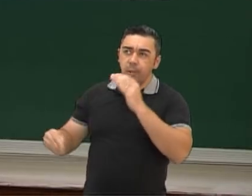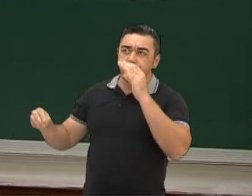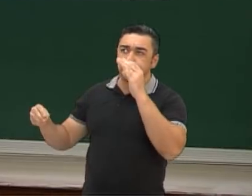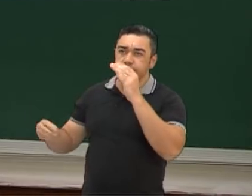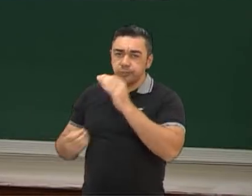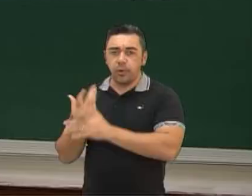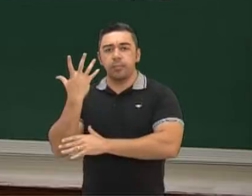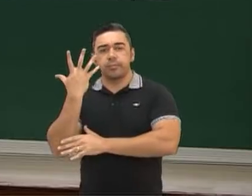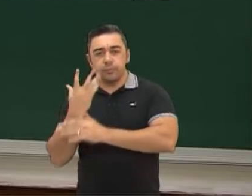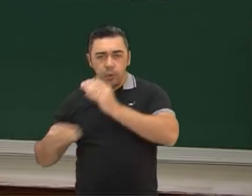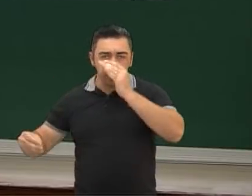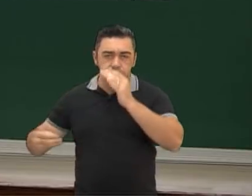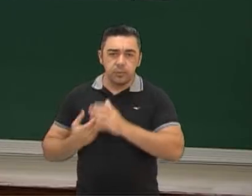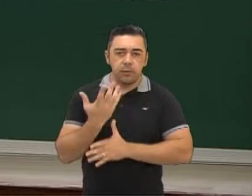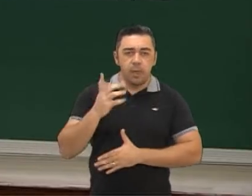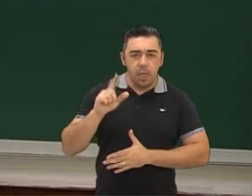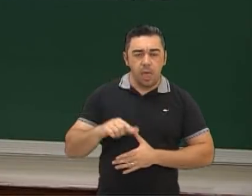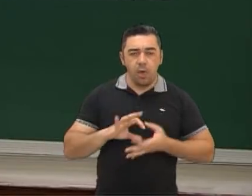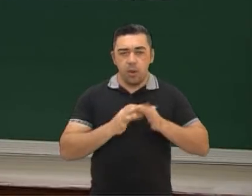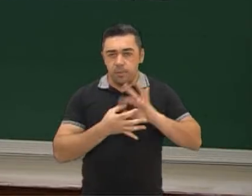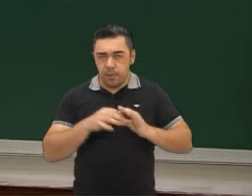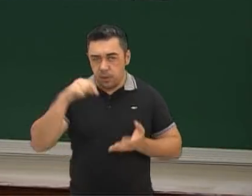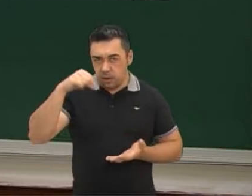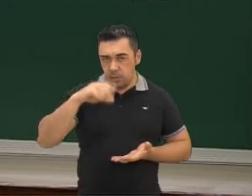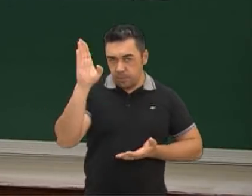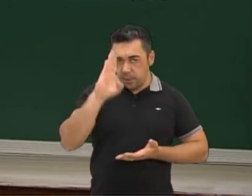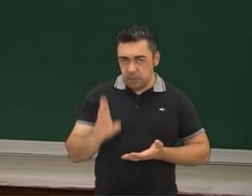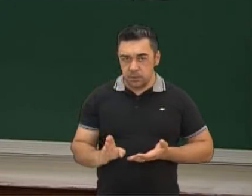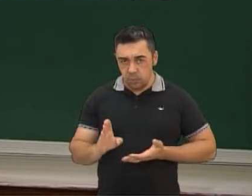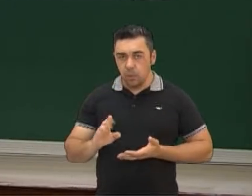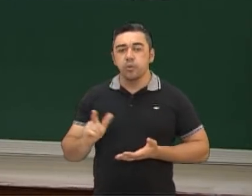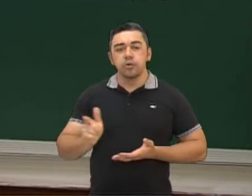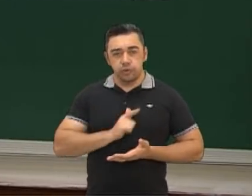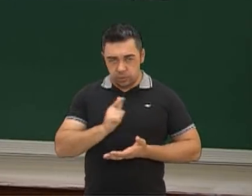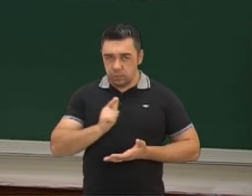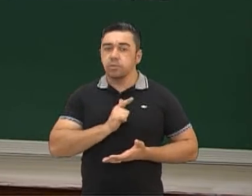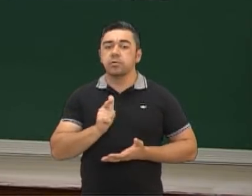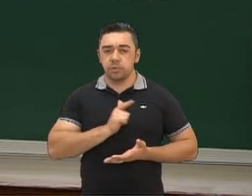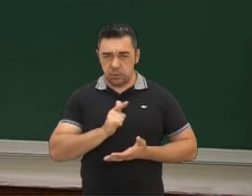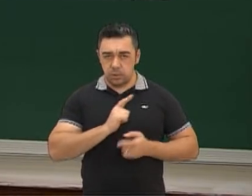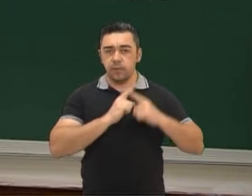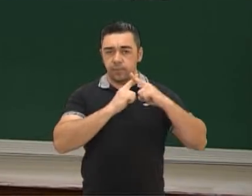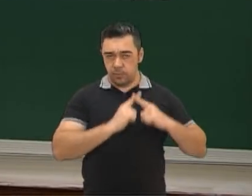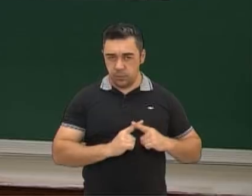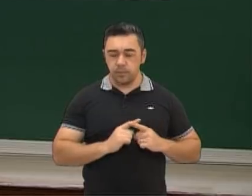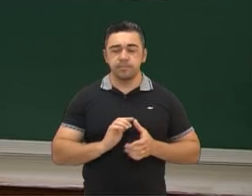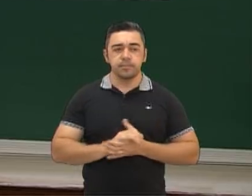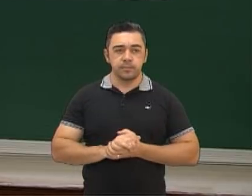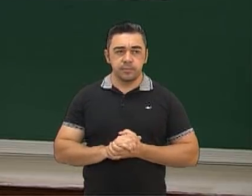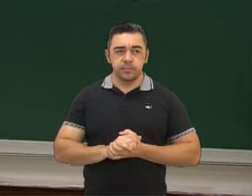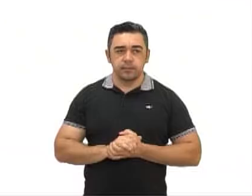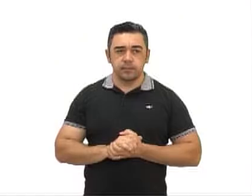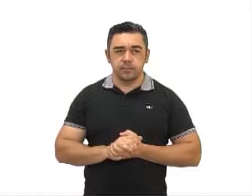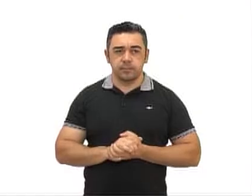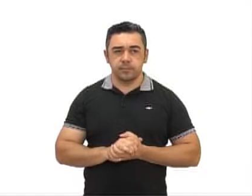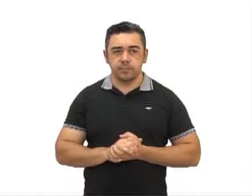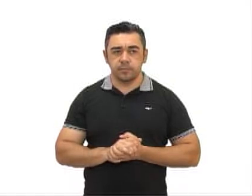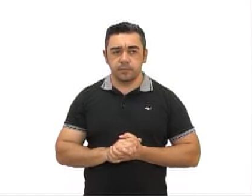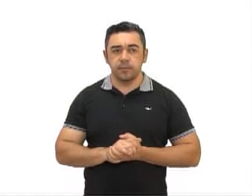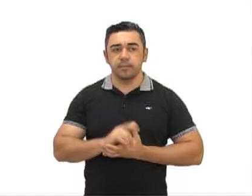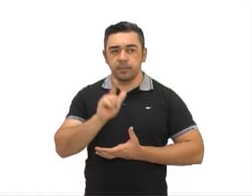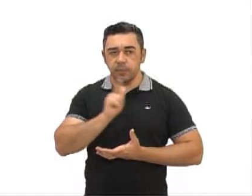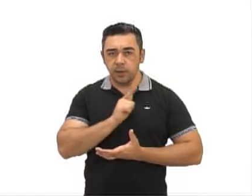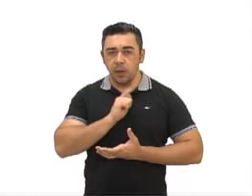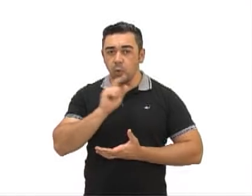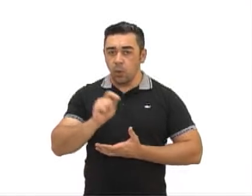depois volta, né? Na Olimpíada do Brasil aqui, nós tivemos o torneio de rugby. É um esporte que